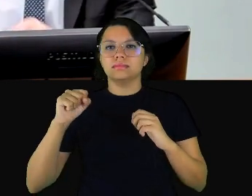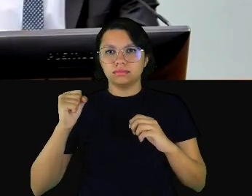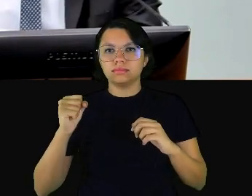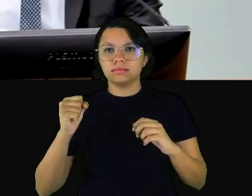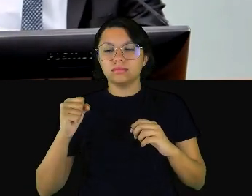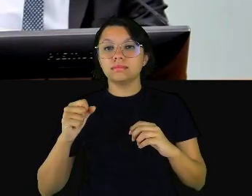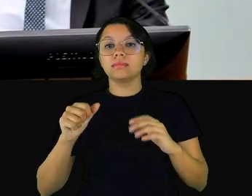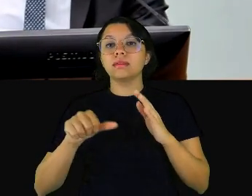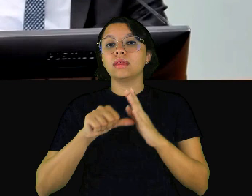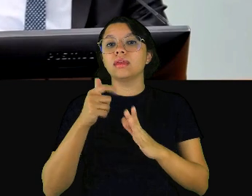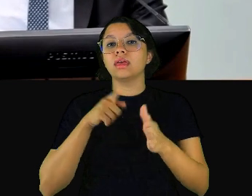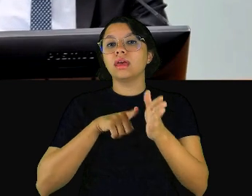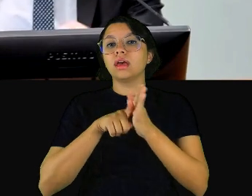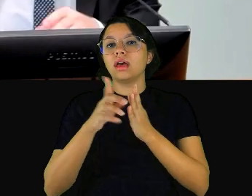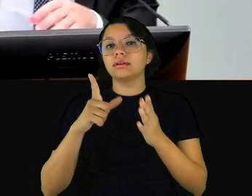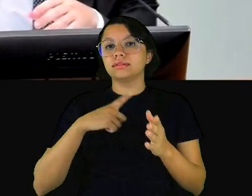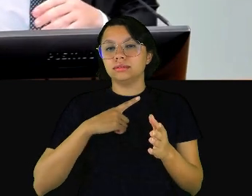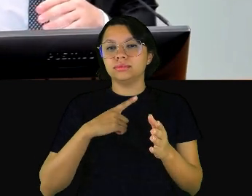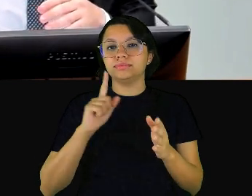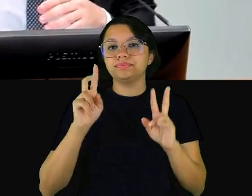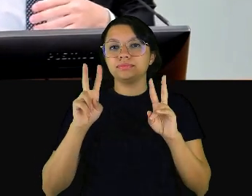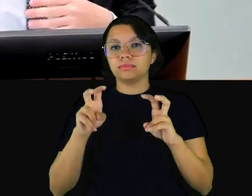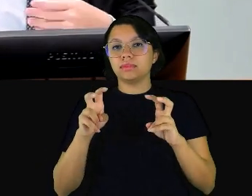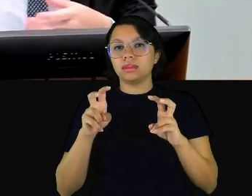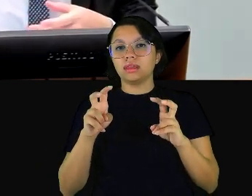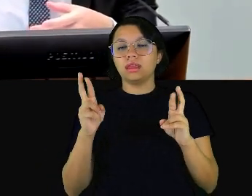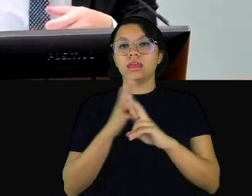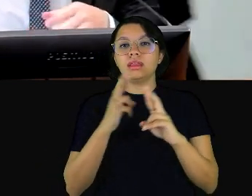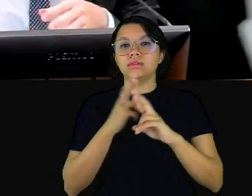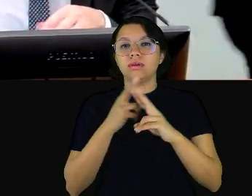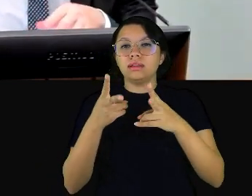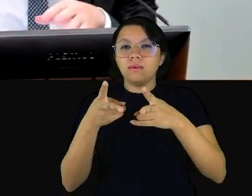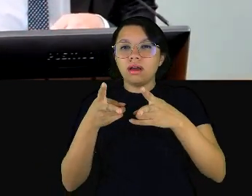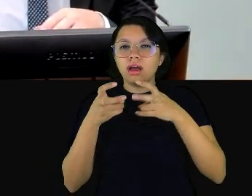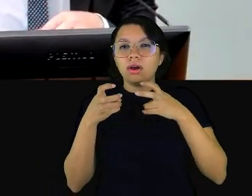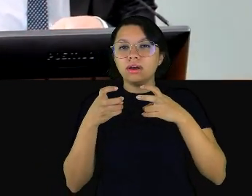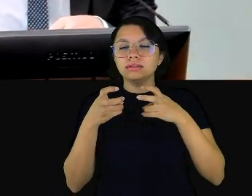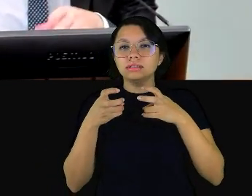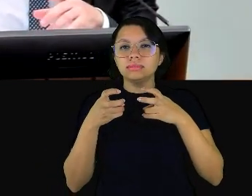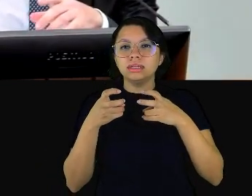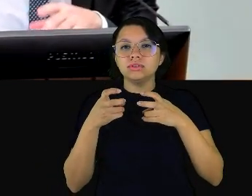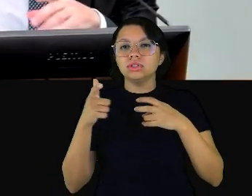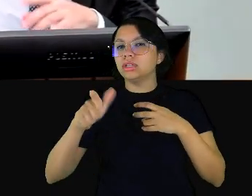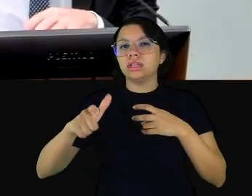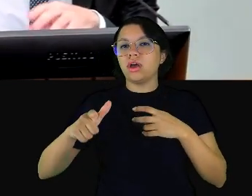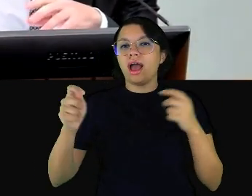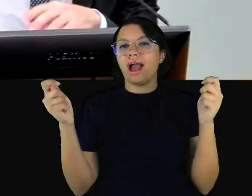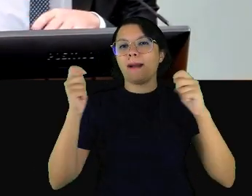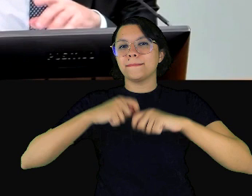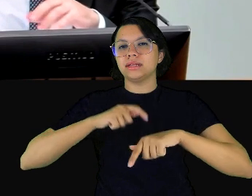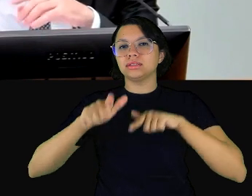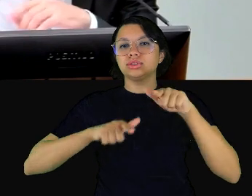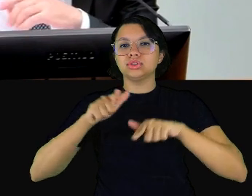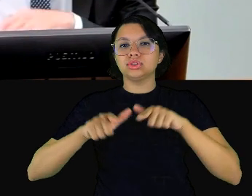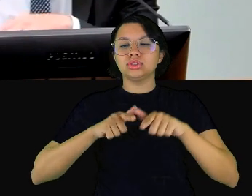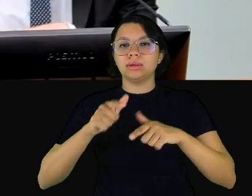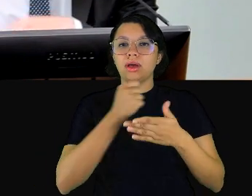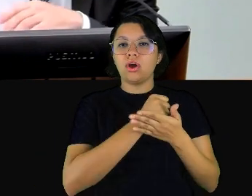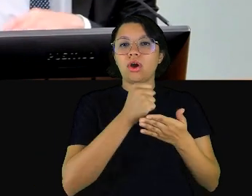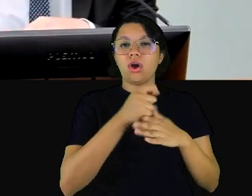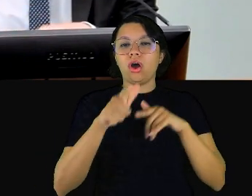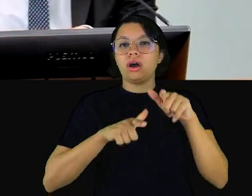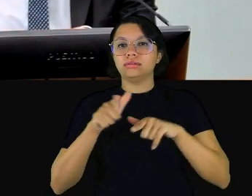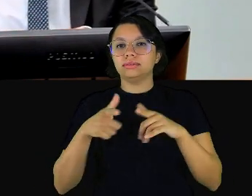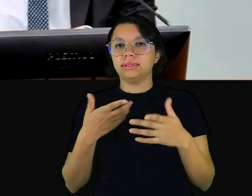Foi. Primeira questão que nós temos é justamente o reconhecimento da incapacidade laborativa no contrato